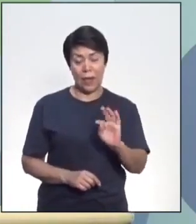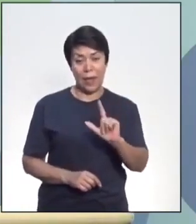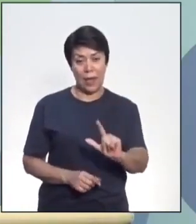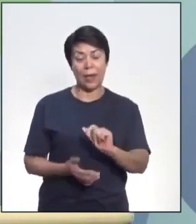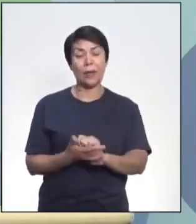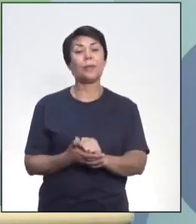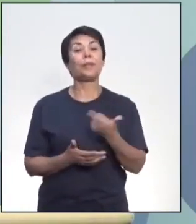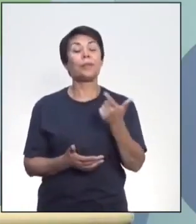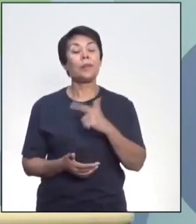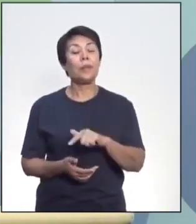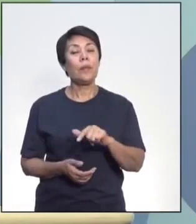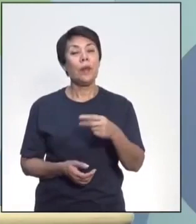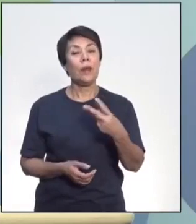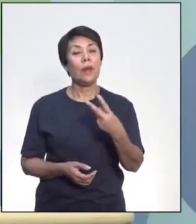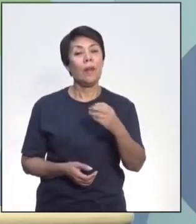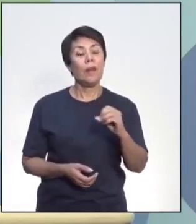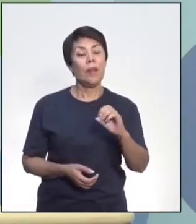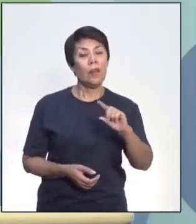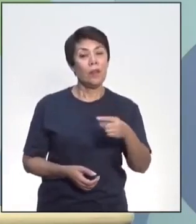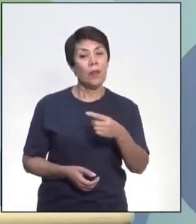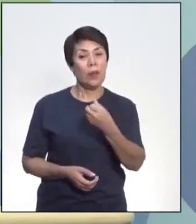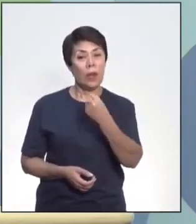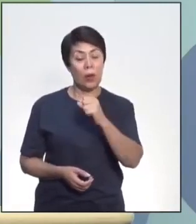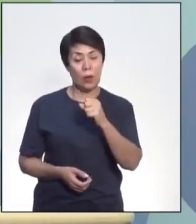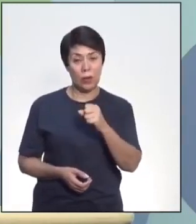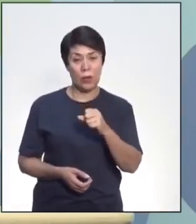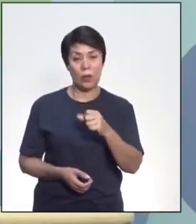20,8. A Isadora, ela trouxe o